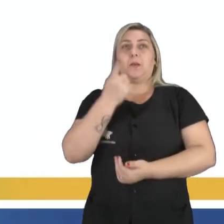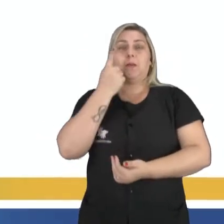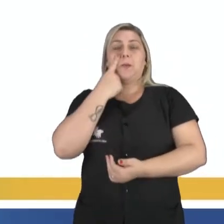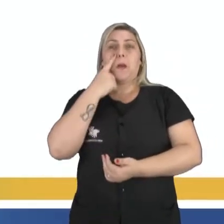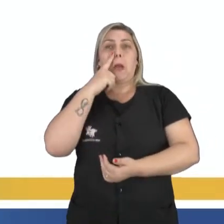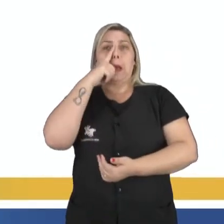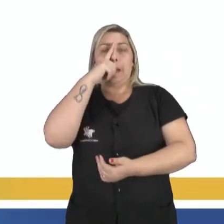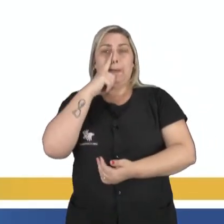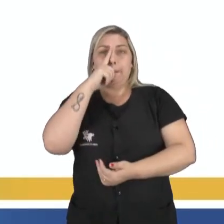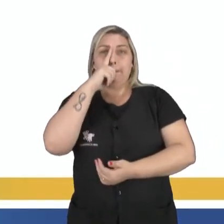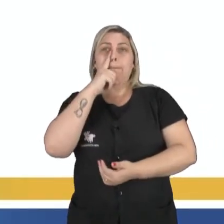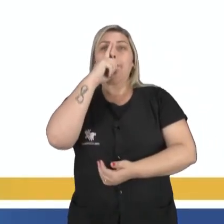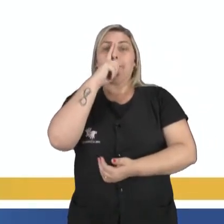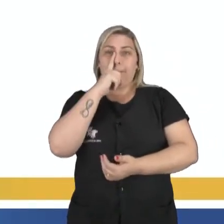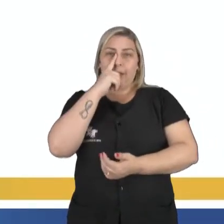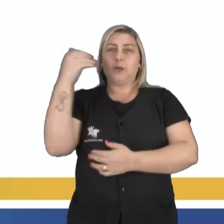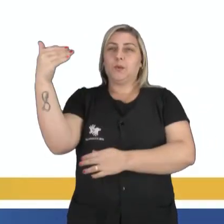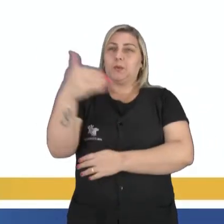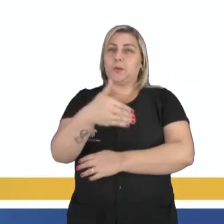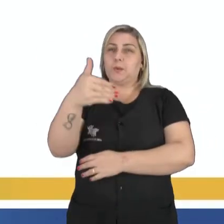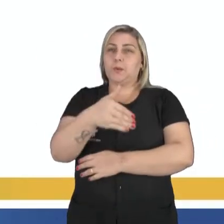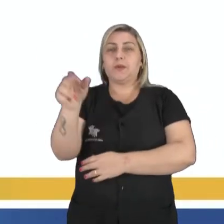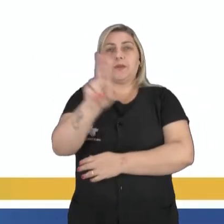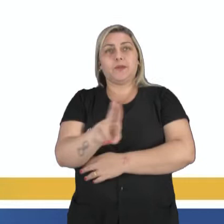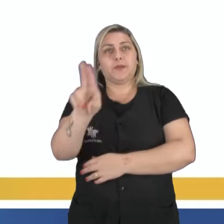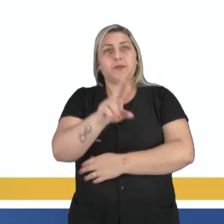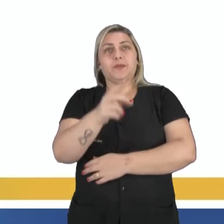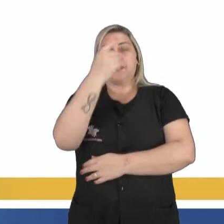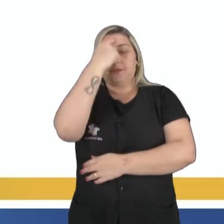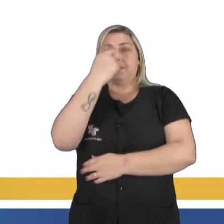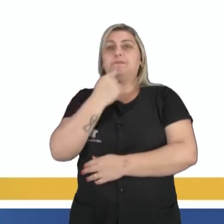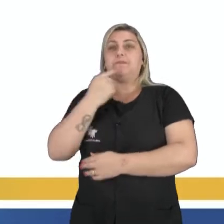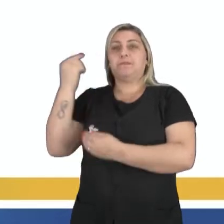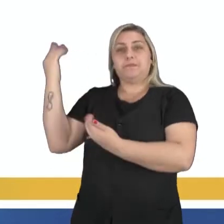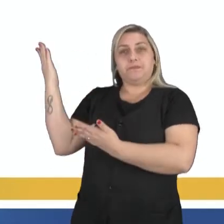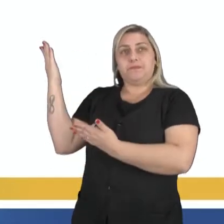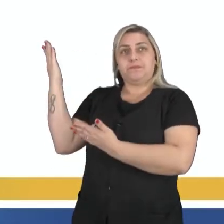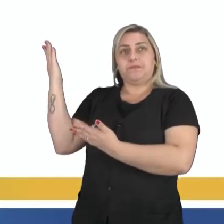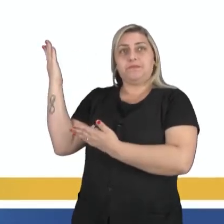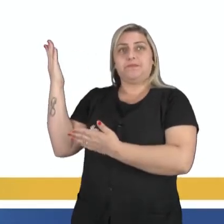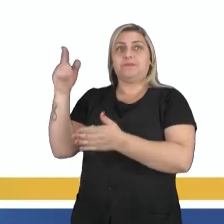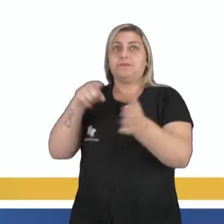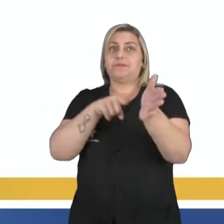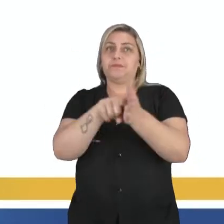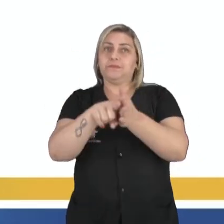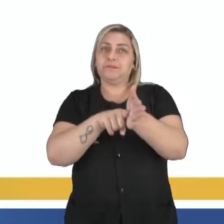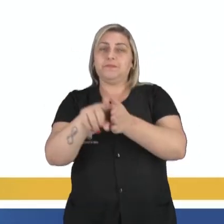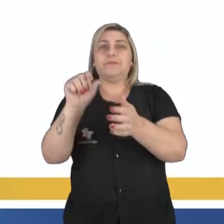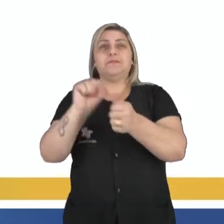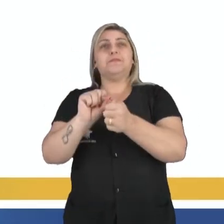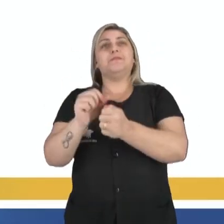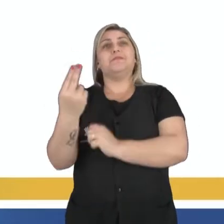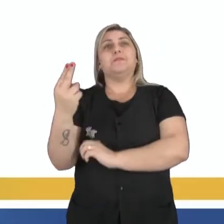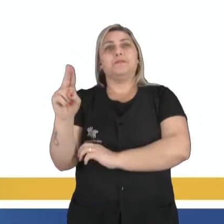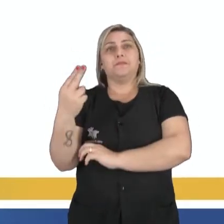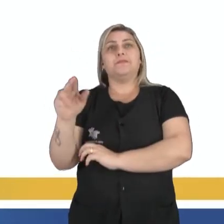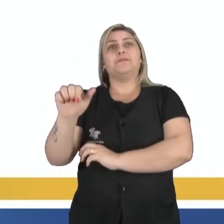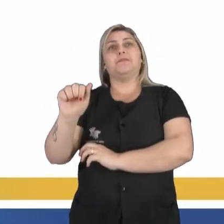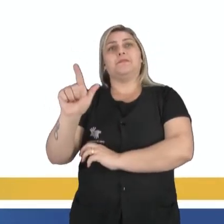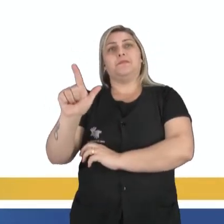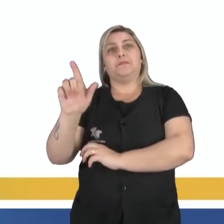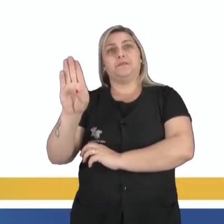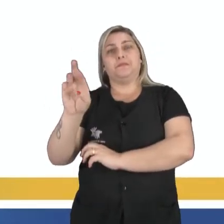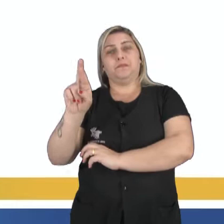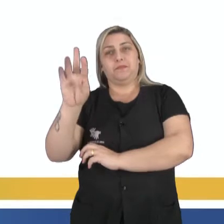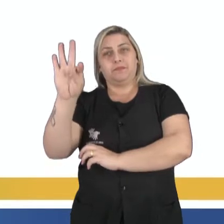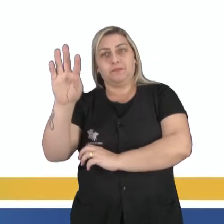Os perigos do excesso, vejamos aí nessa ilustração na sua tela. Uma pesquisa realizada pela Universidade de